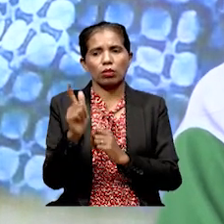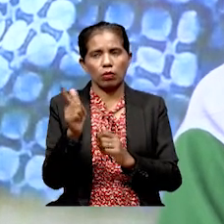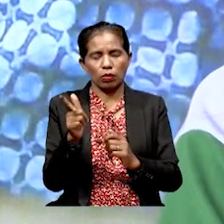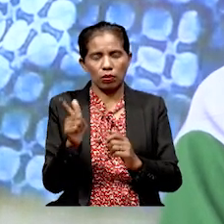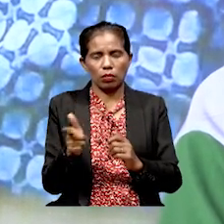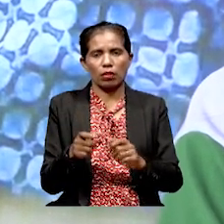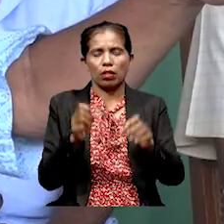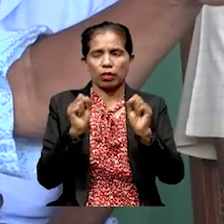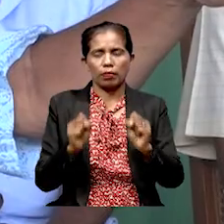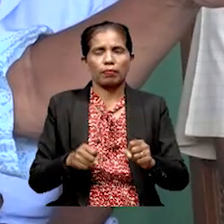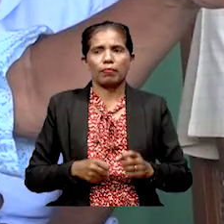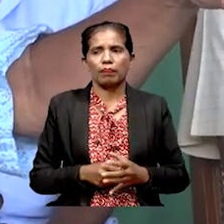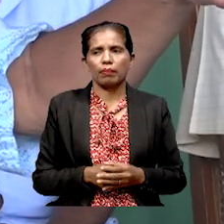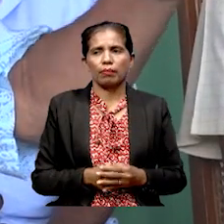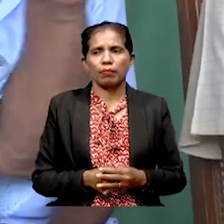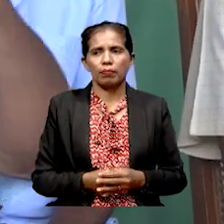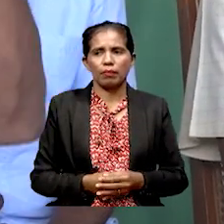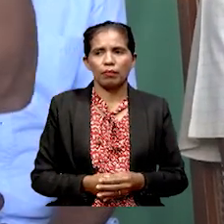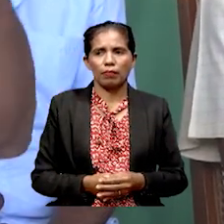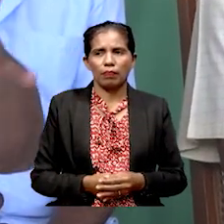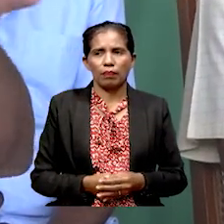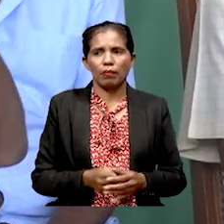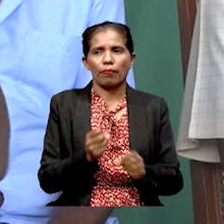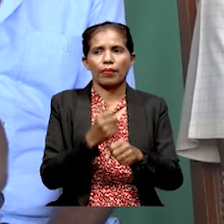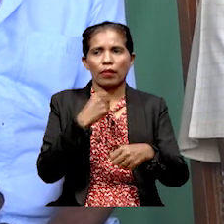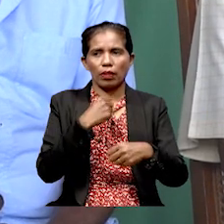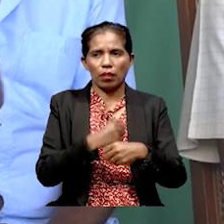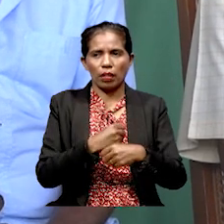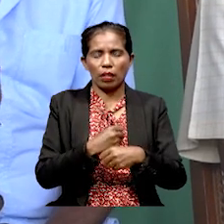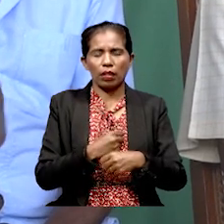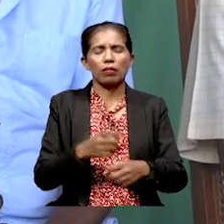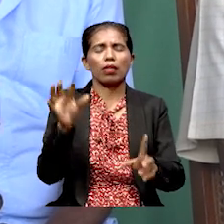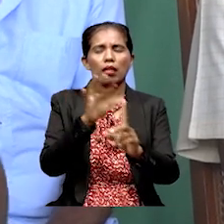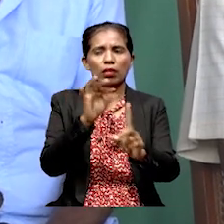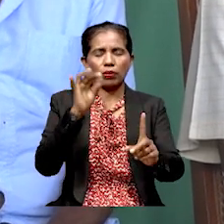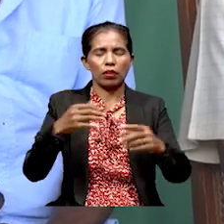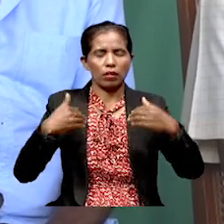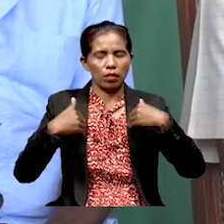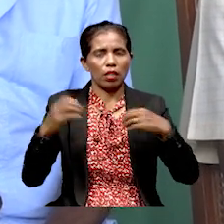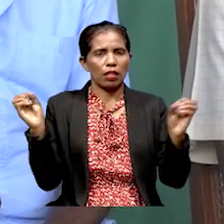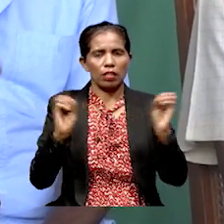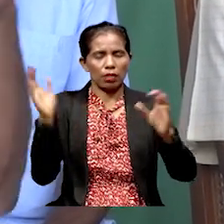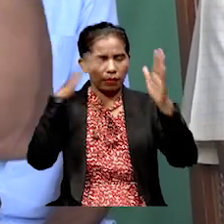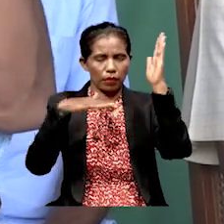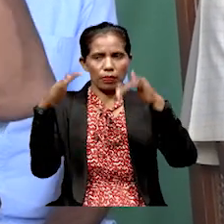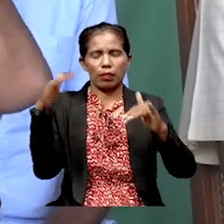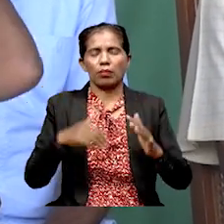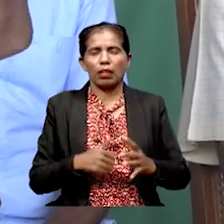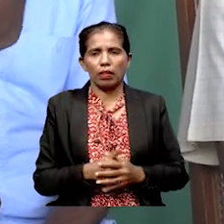e África. De ver algo que eleições depois tinha problemas, de